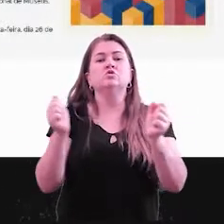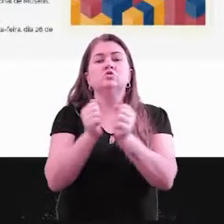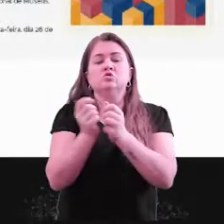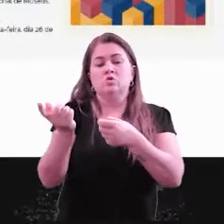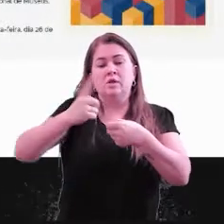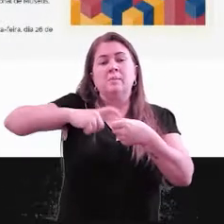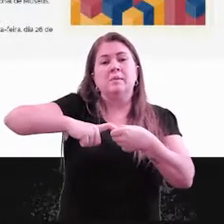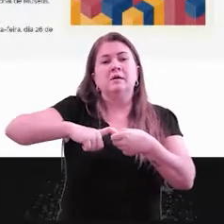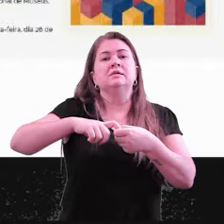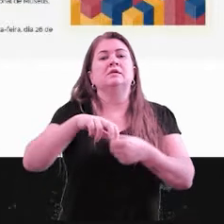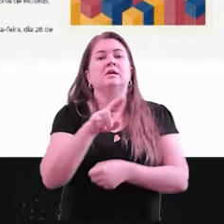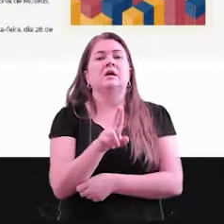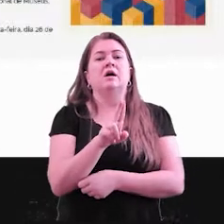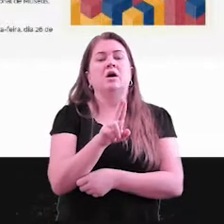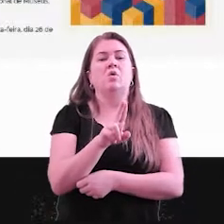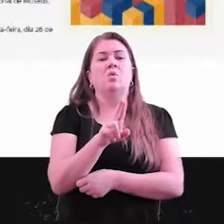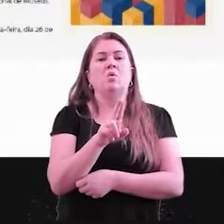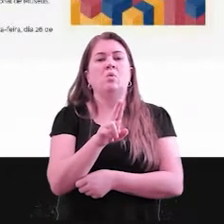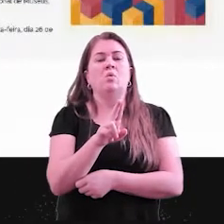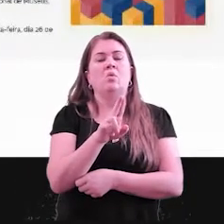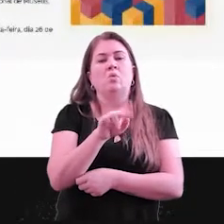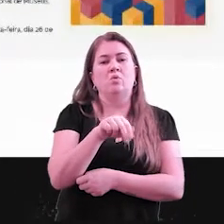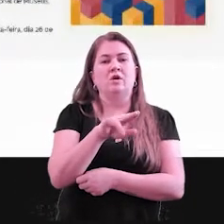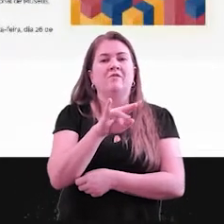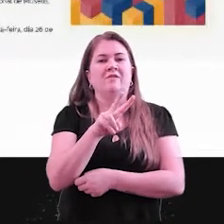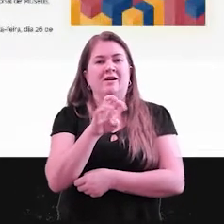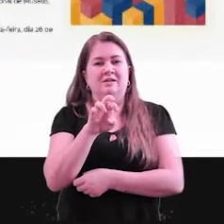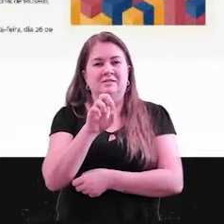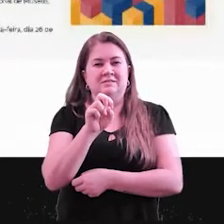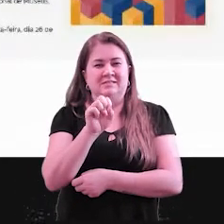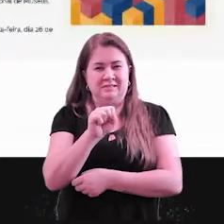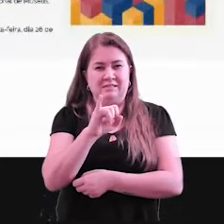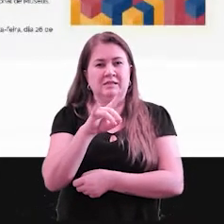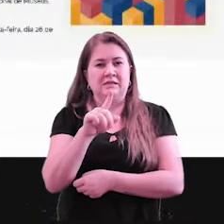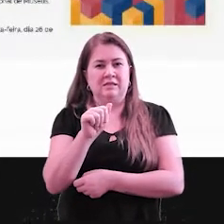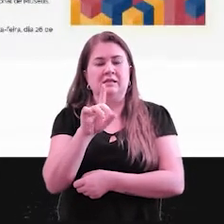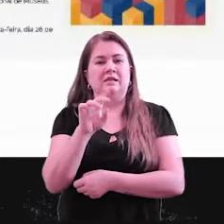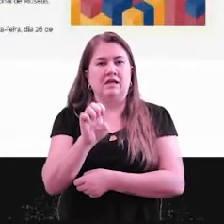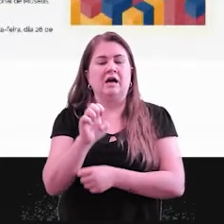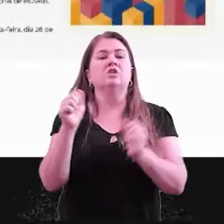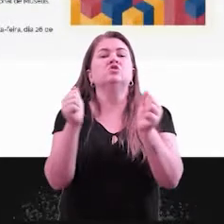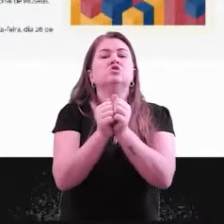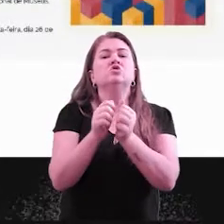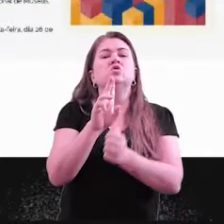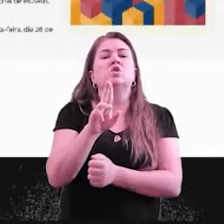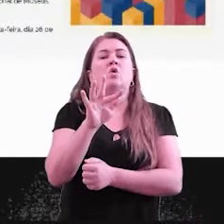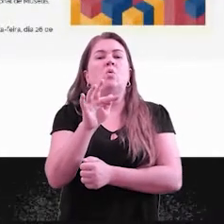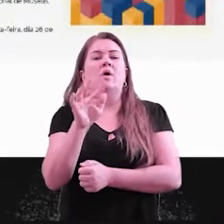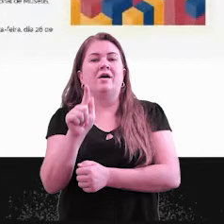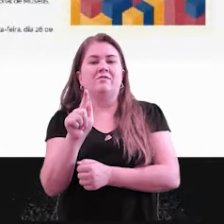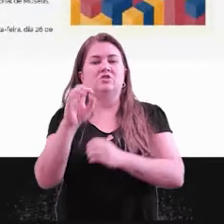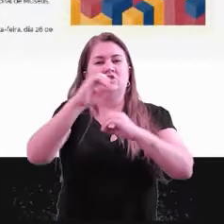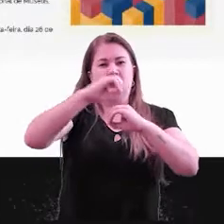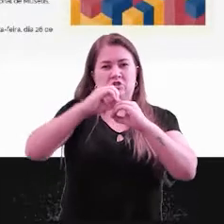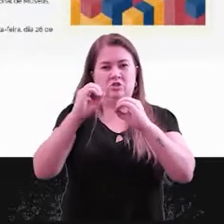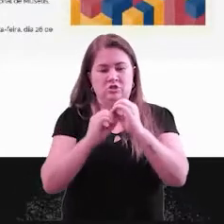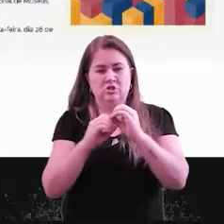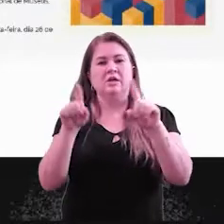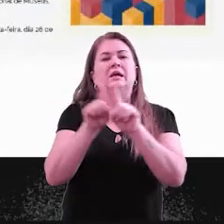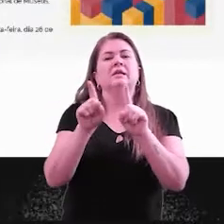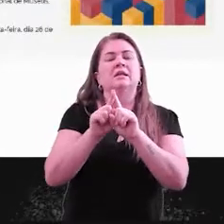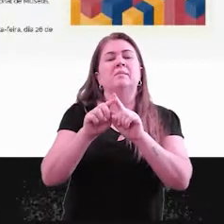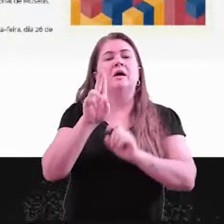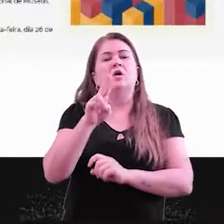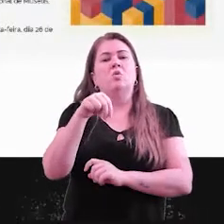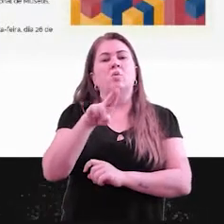IBRAM, lançou em parceria com a UFG e com a UNB, a Universidade de Brasília. Essa publicação que está